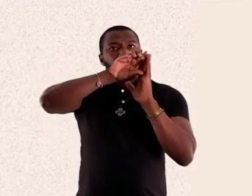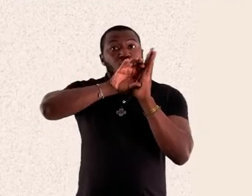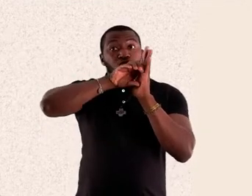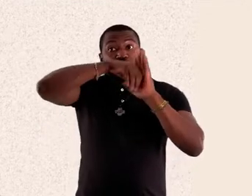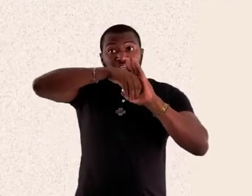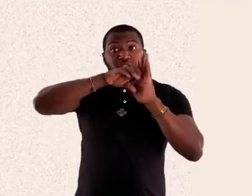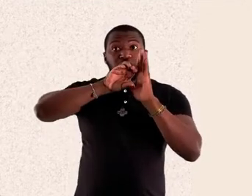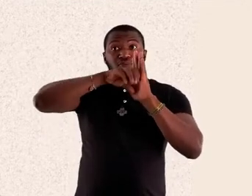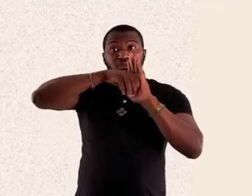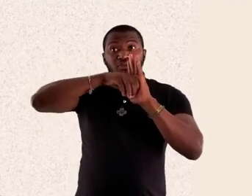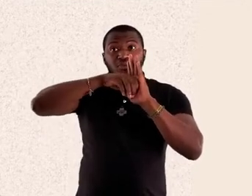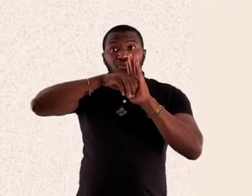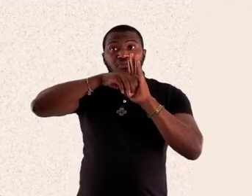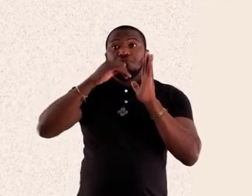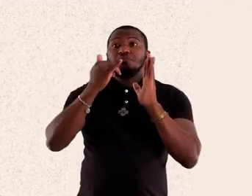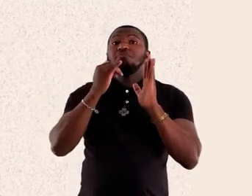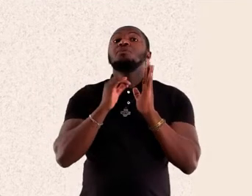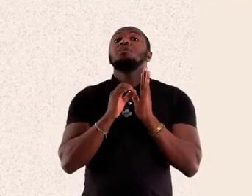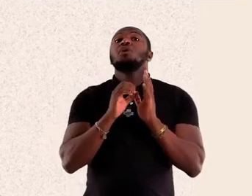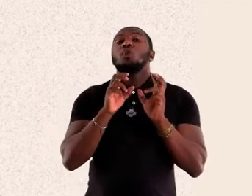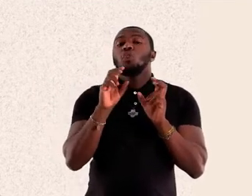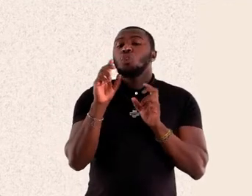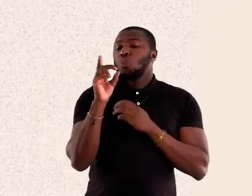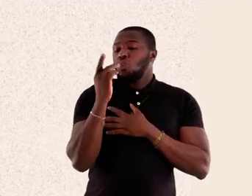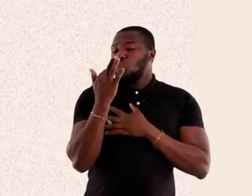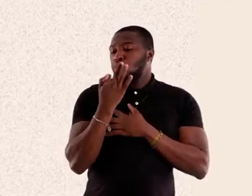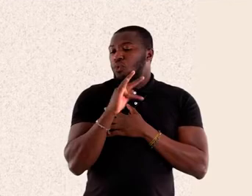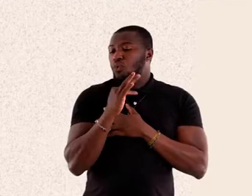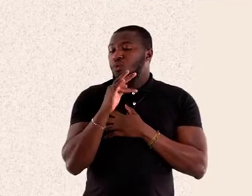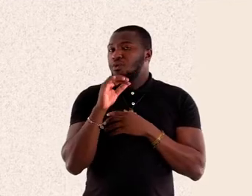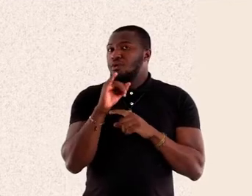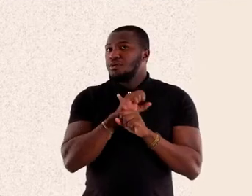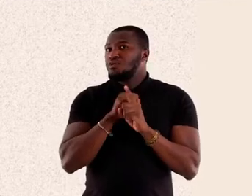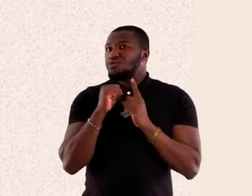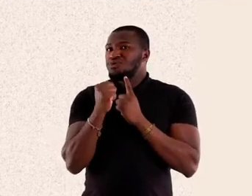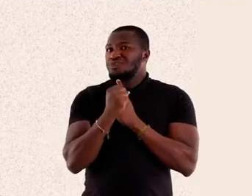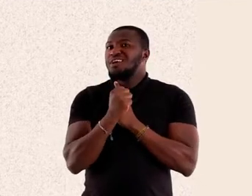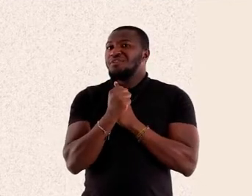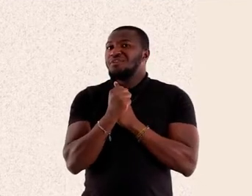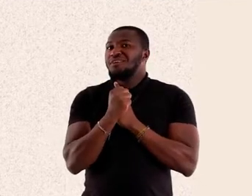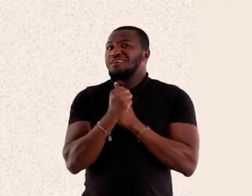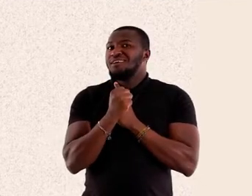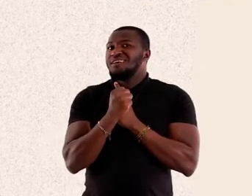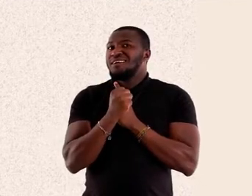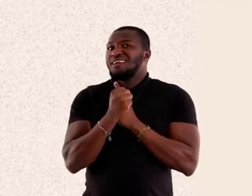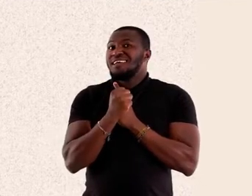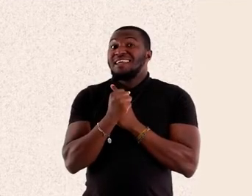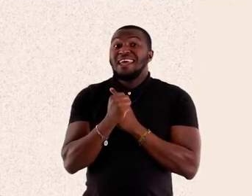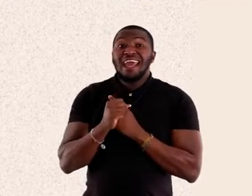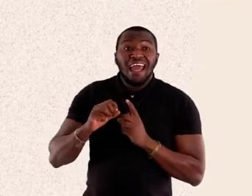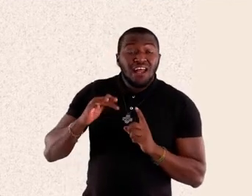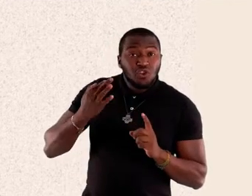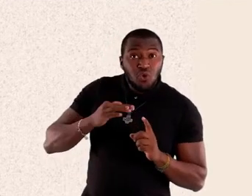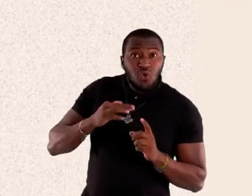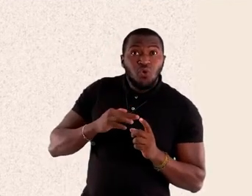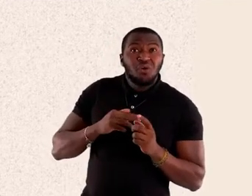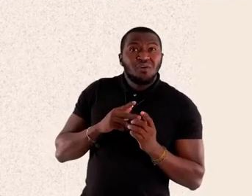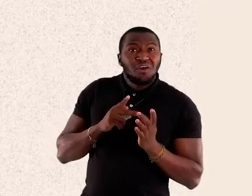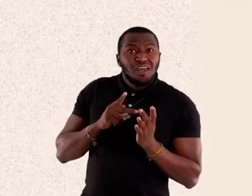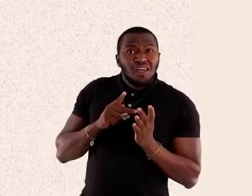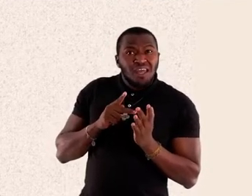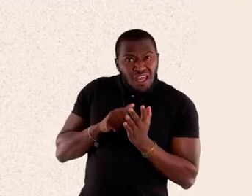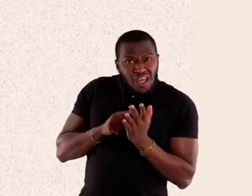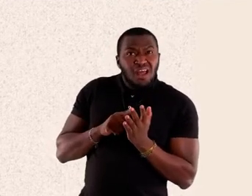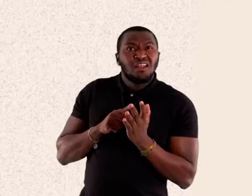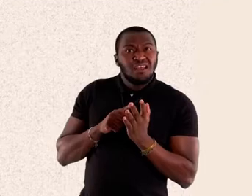dor social e adora associadas ameaças reais ou potenciais as nossas conexões sociais os mais dor